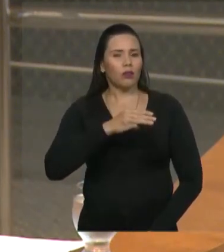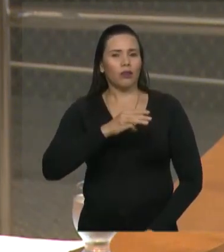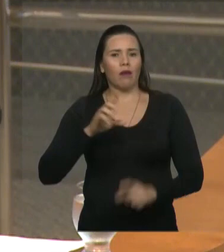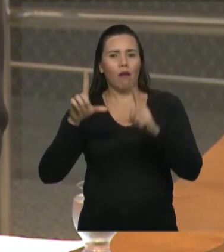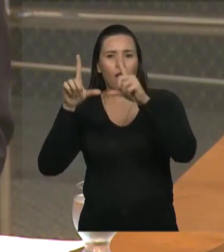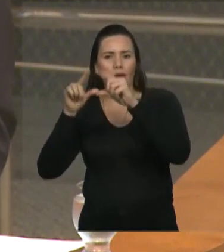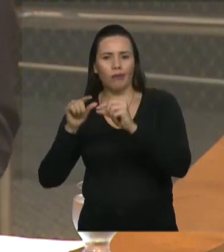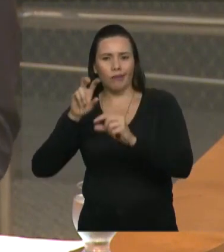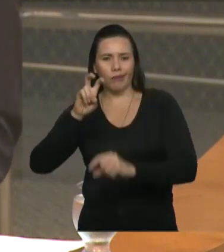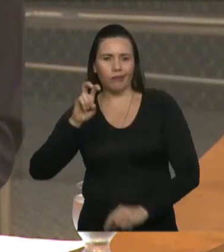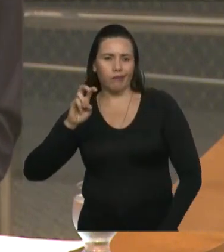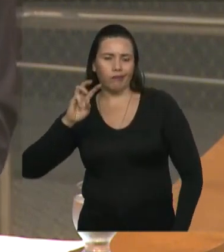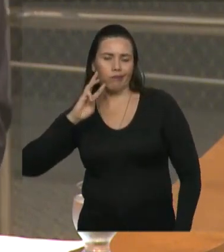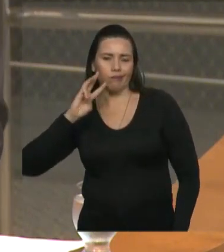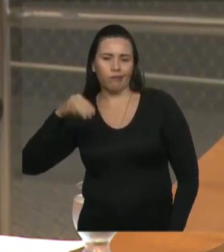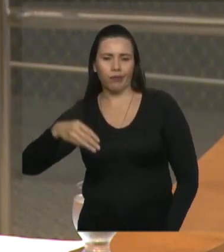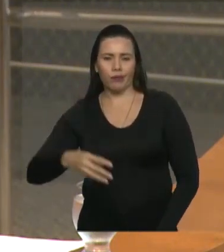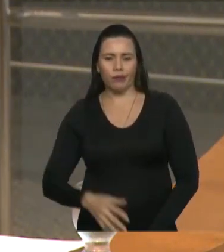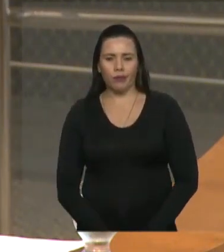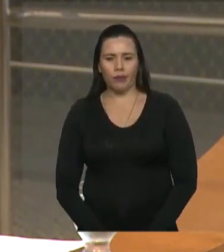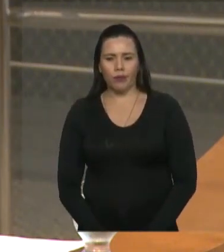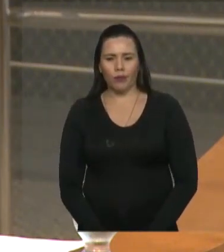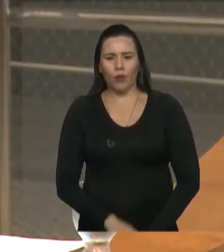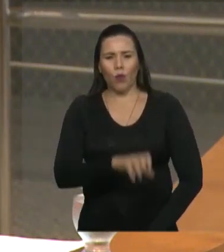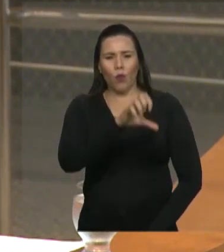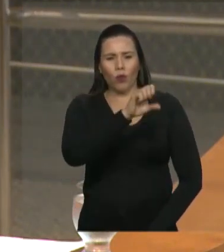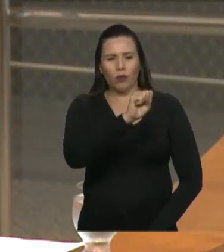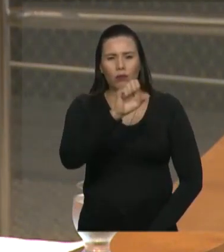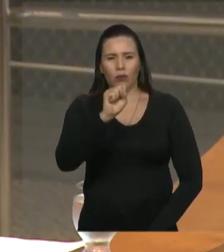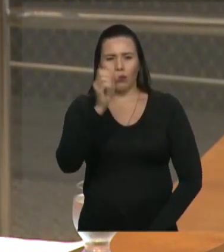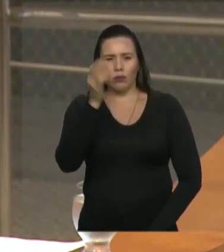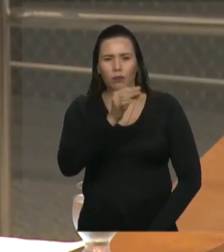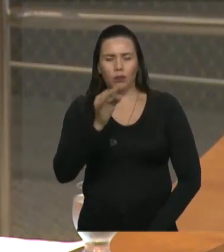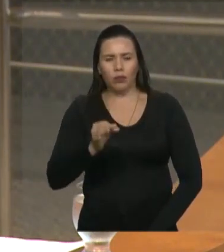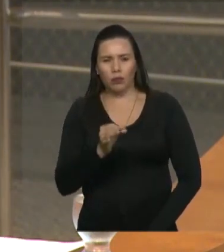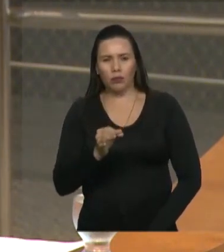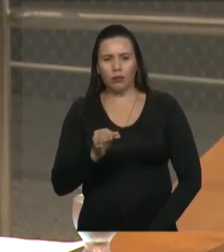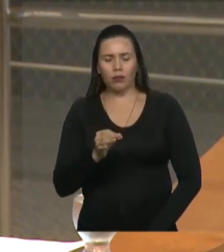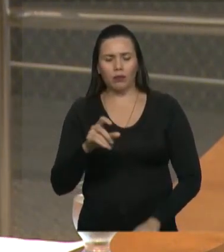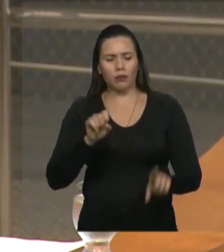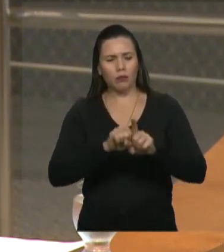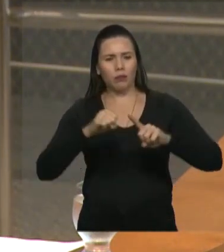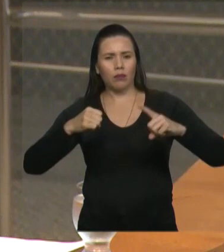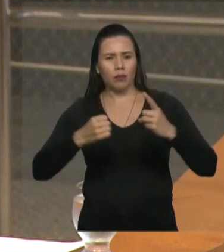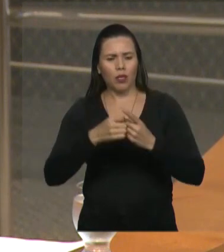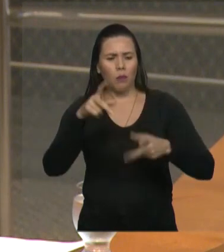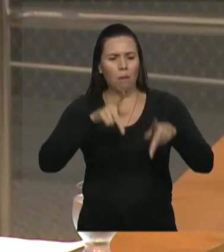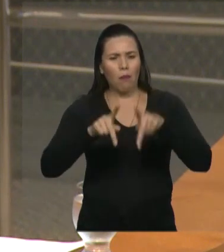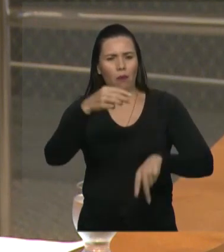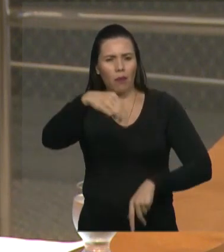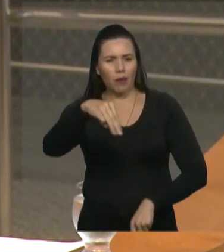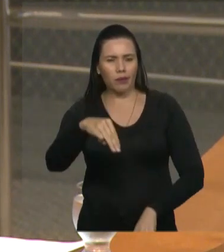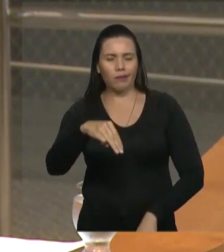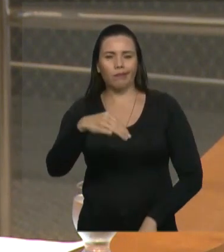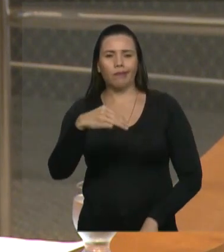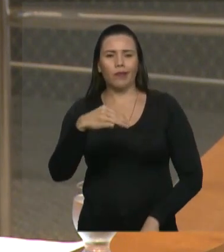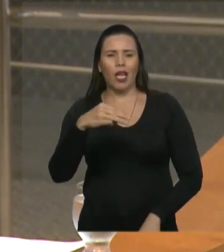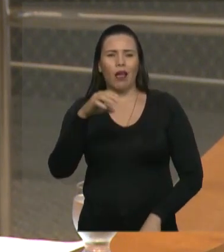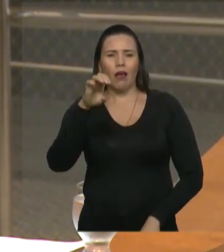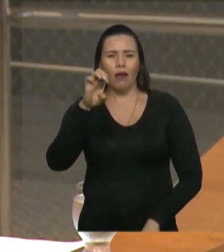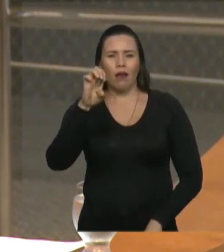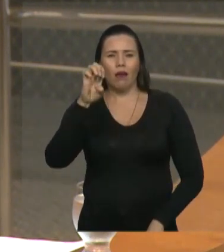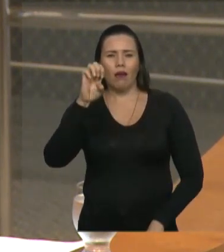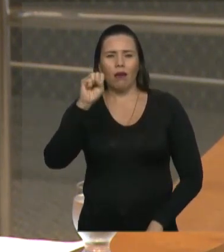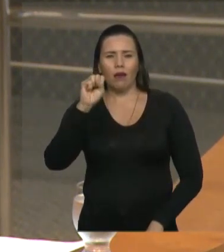88,4% da sociedade maranhense não tem esgoto. Não tem esgoto. Senhores, e para que